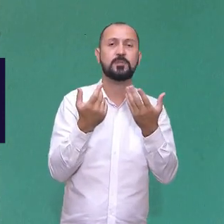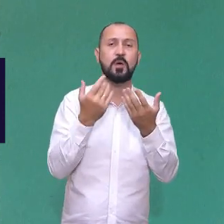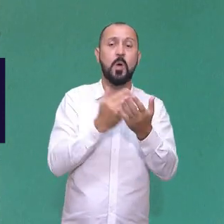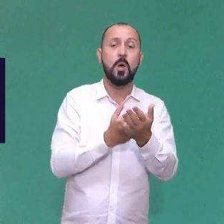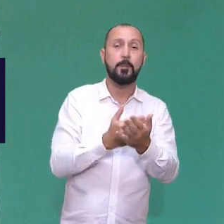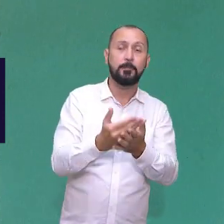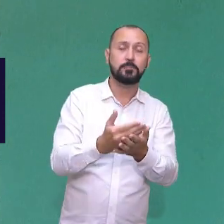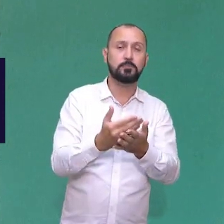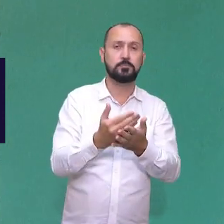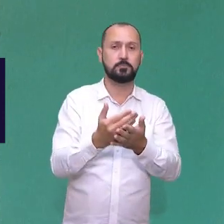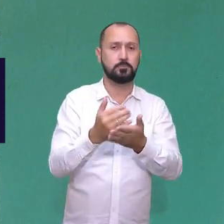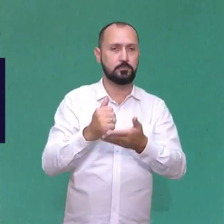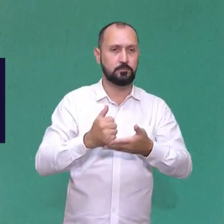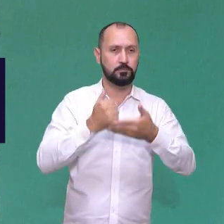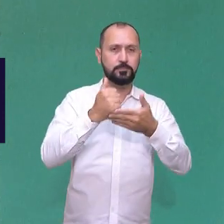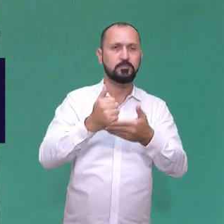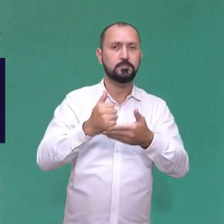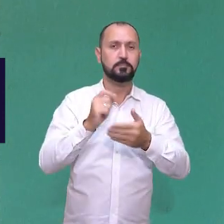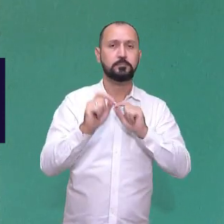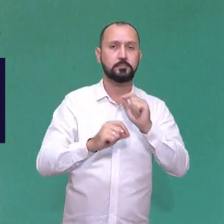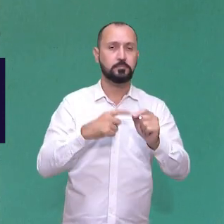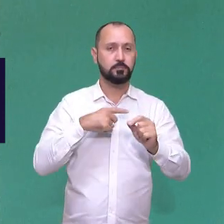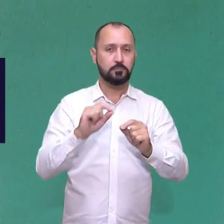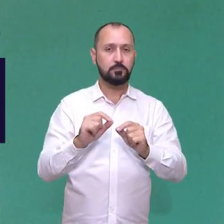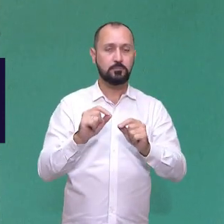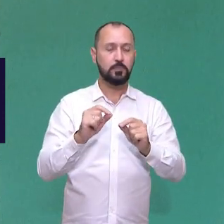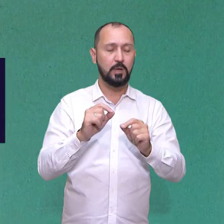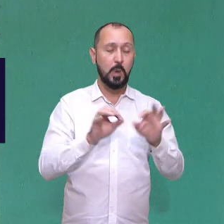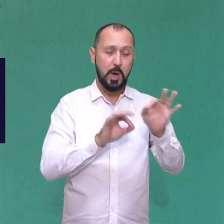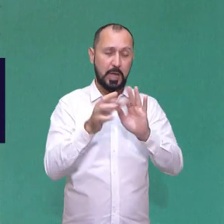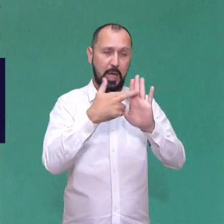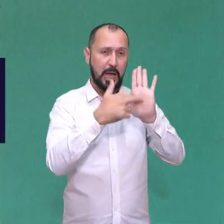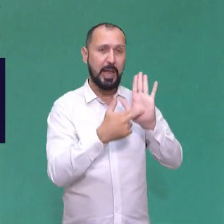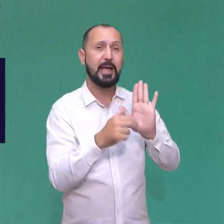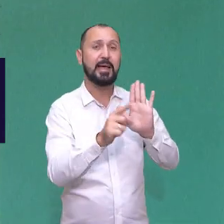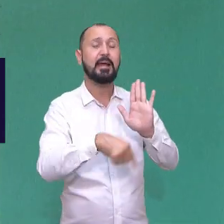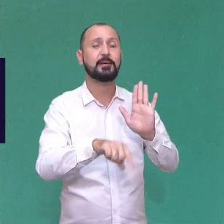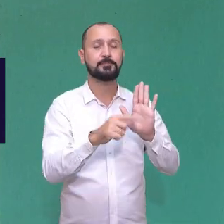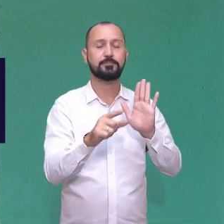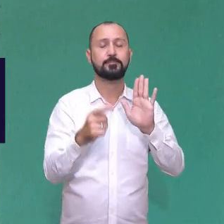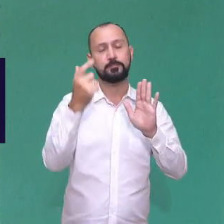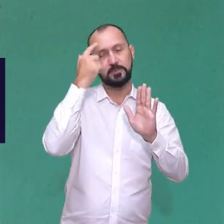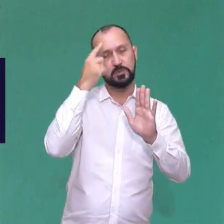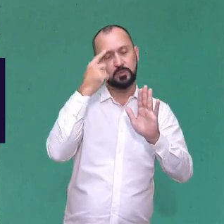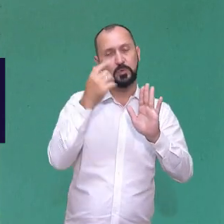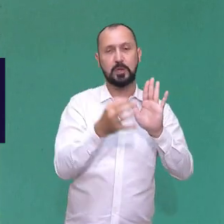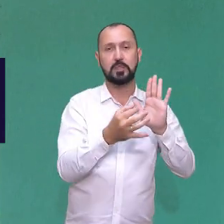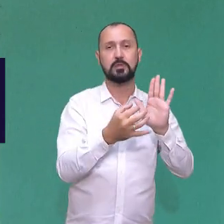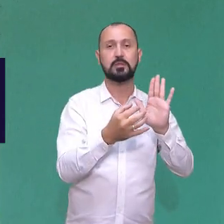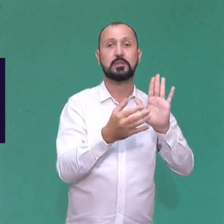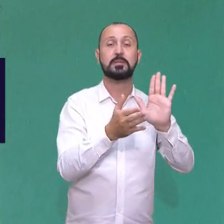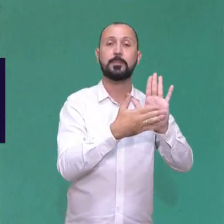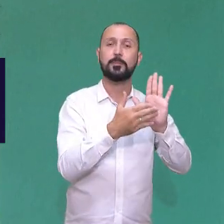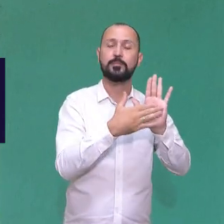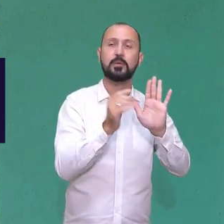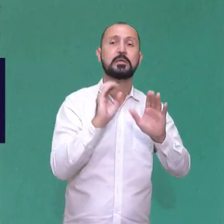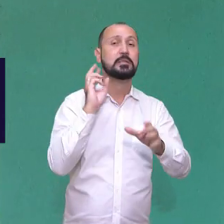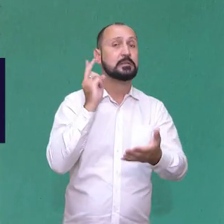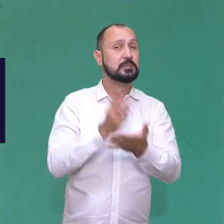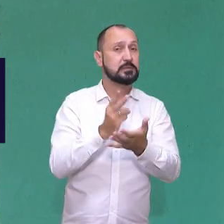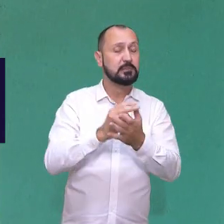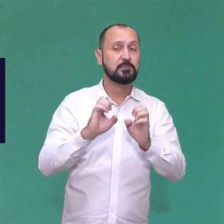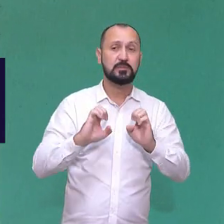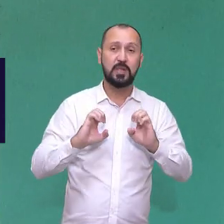que nós podemos ter alguma iniciativa que possa ajudar a melhorar, a disciplinar. Pensamos